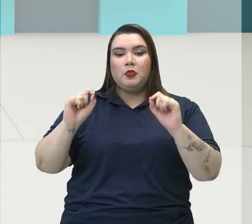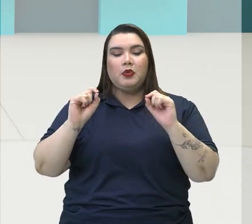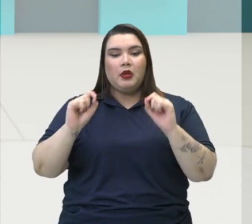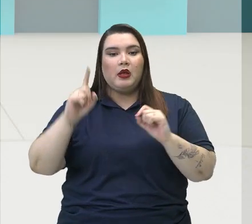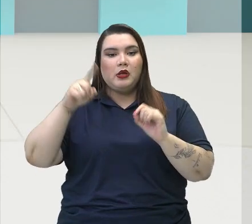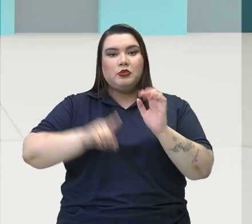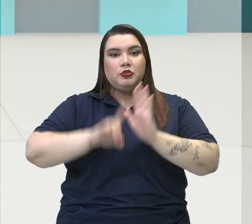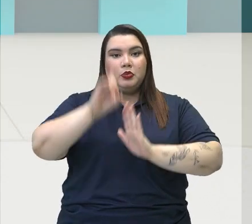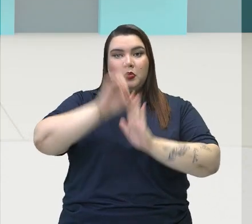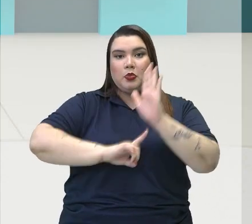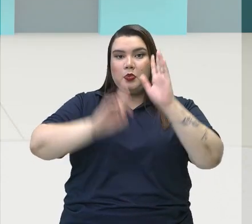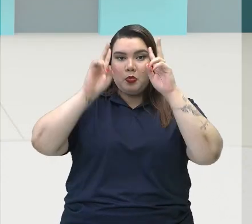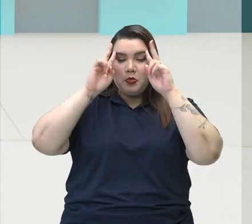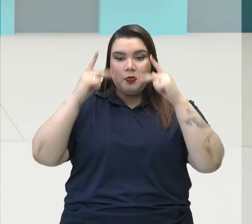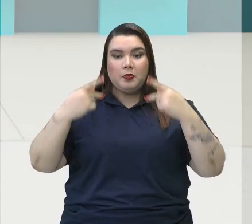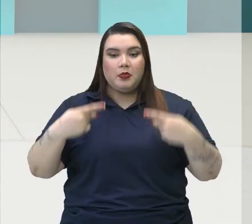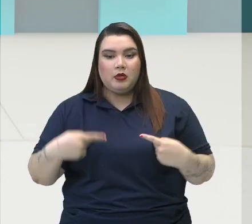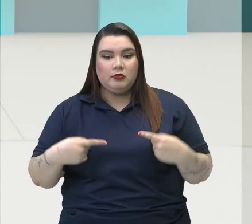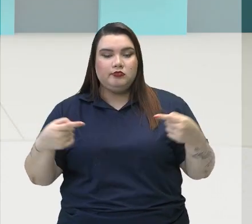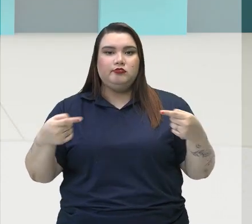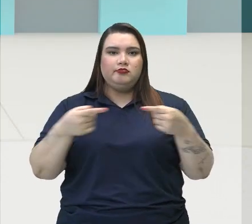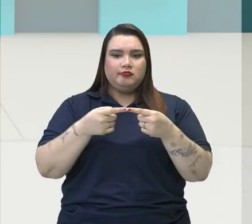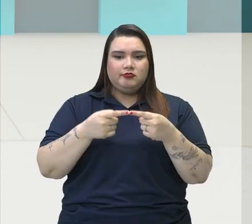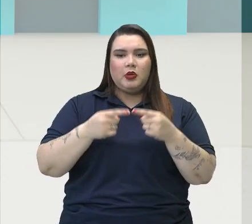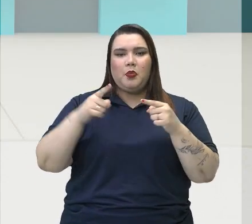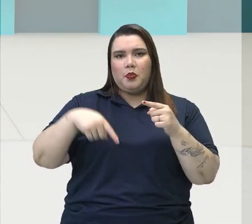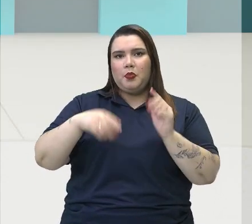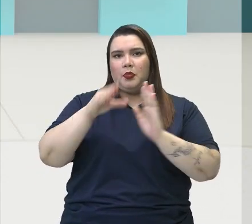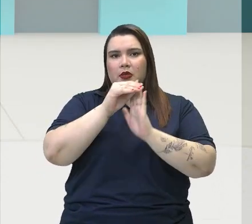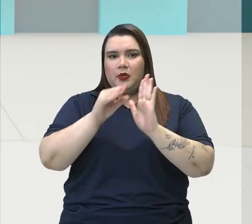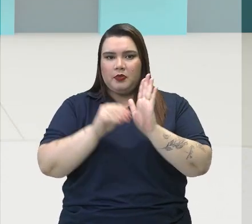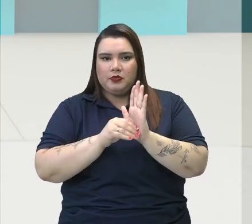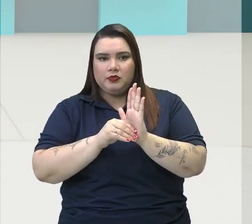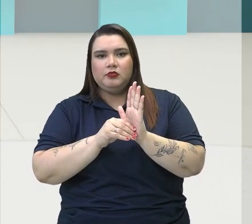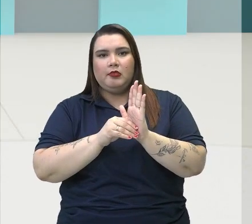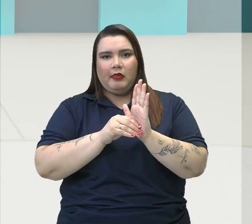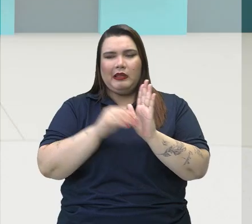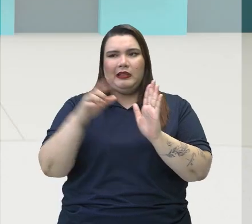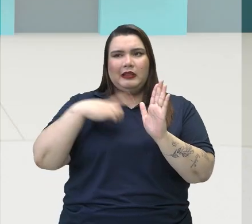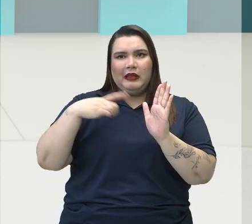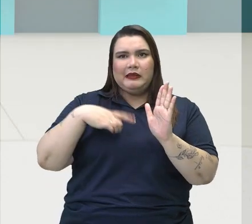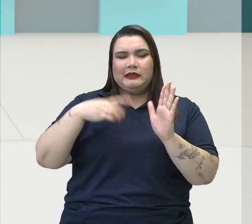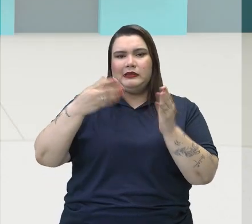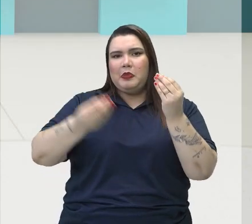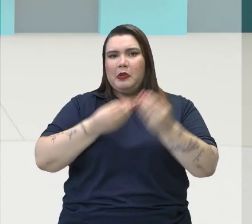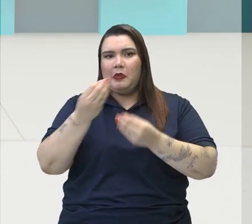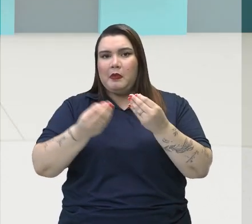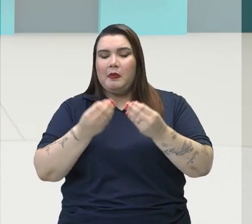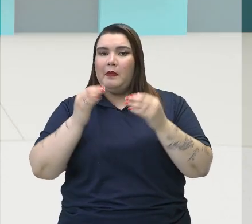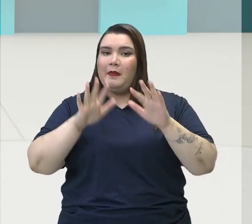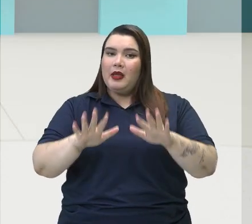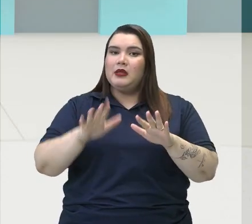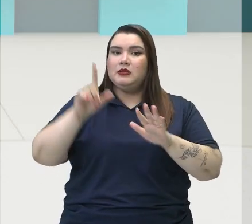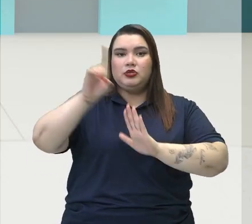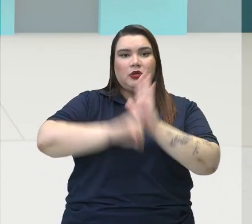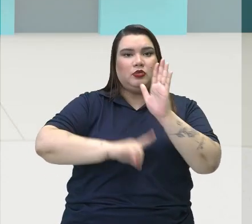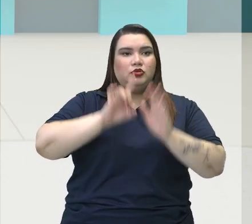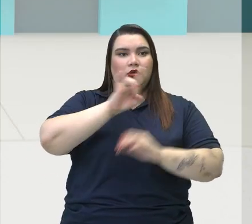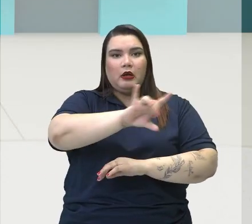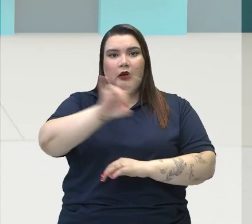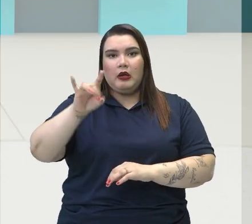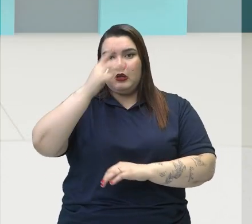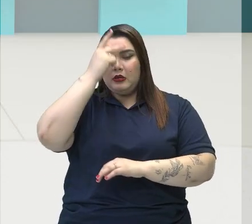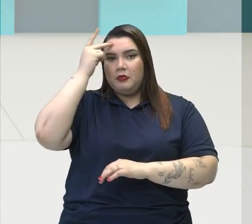direitos humanos, tá? É um tema bastante polêmico, que não deveria, na verdade, é o direito de cada indivíduo, mas que devido